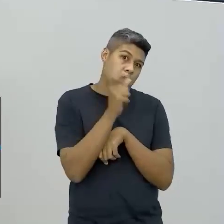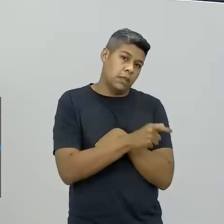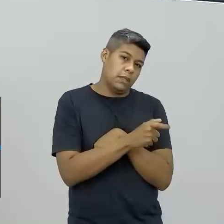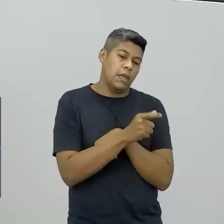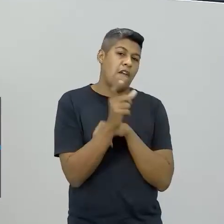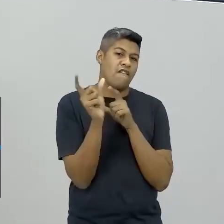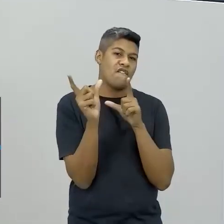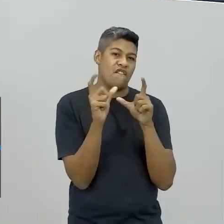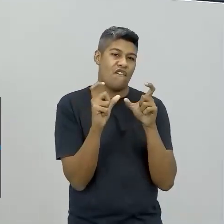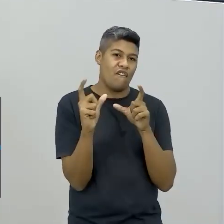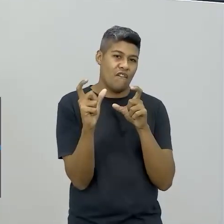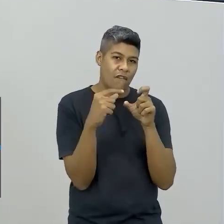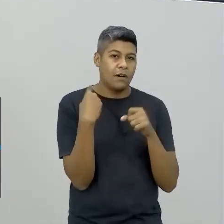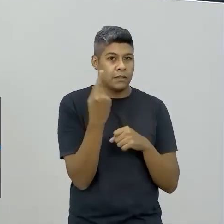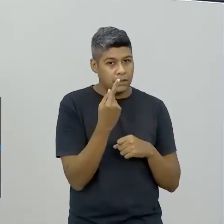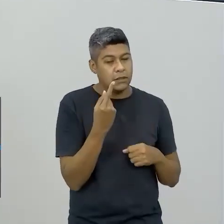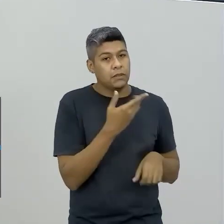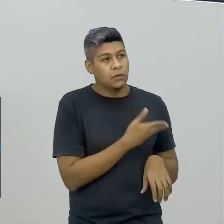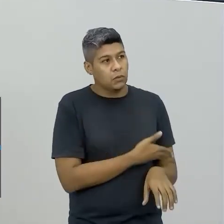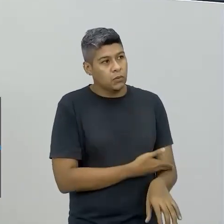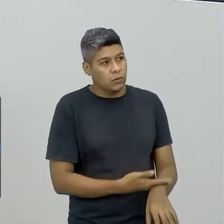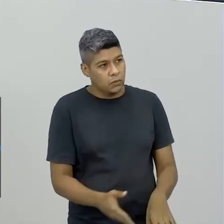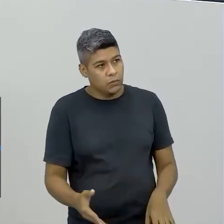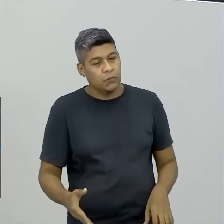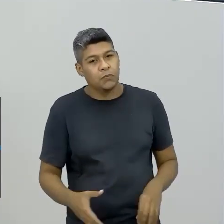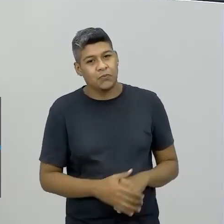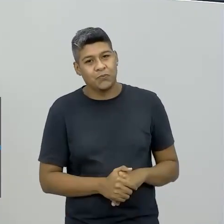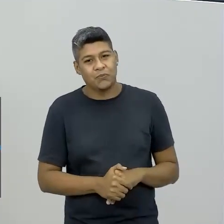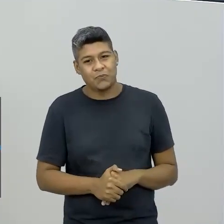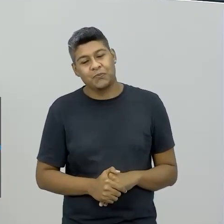mandar foto, eu costumo responder,